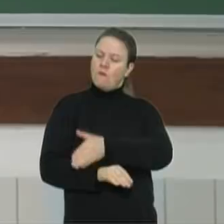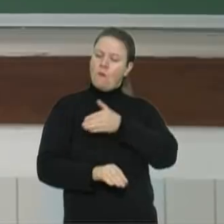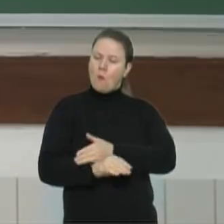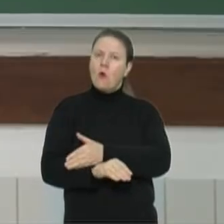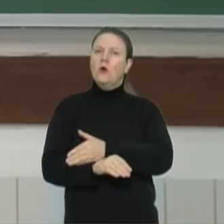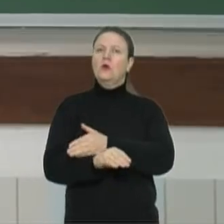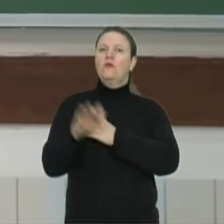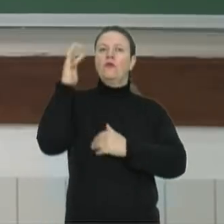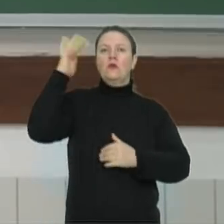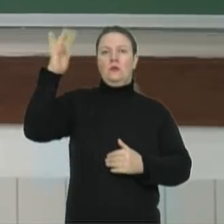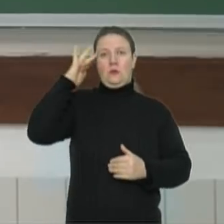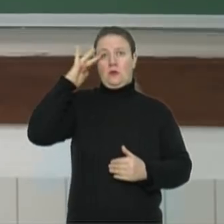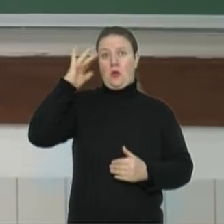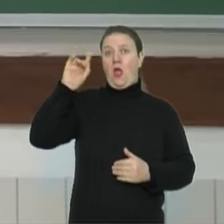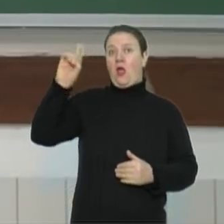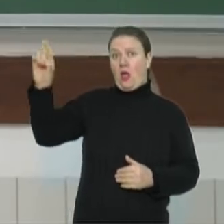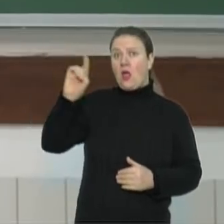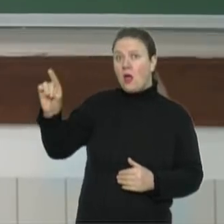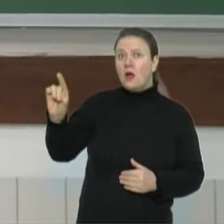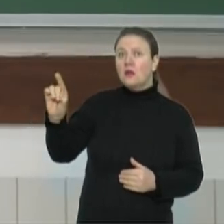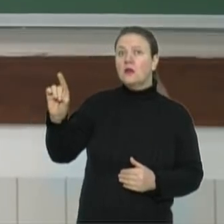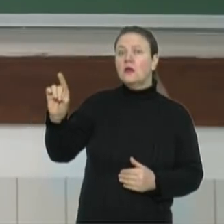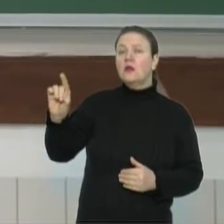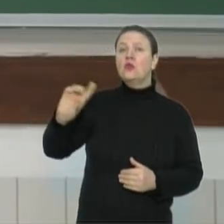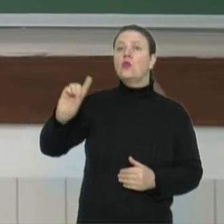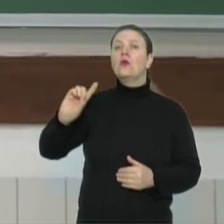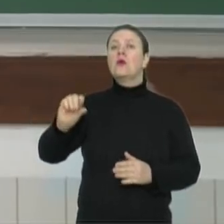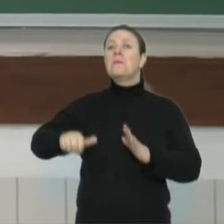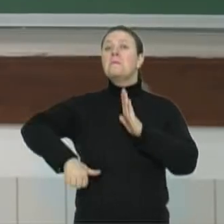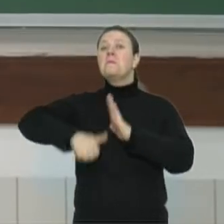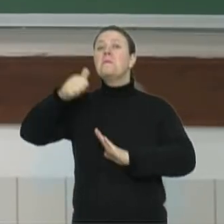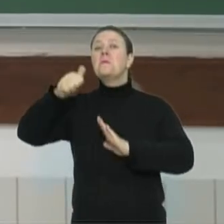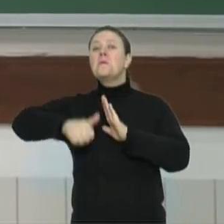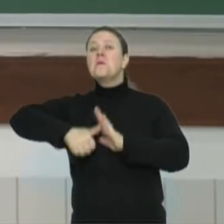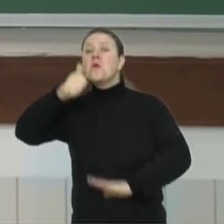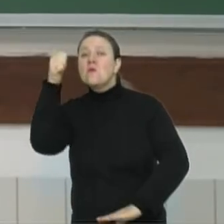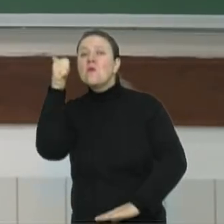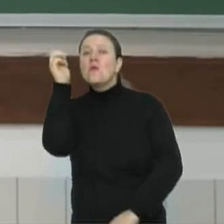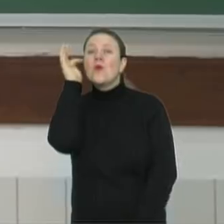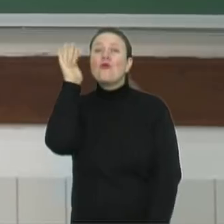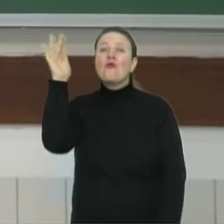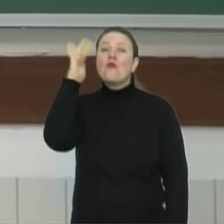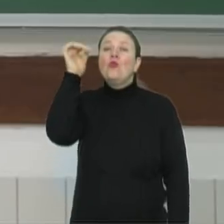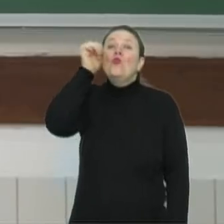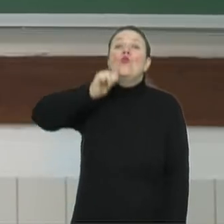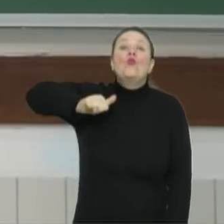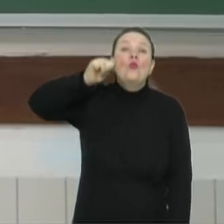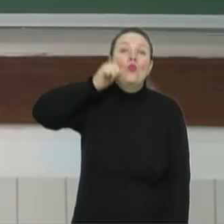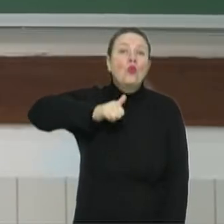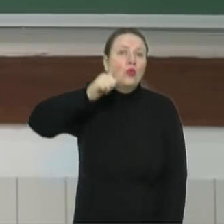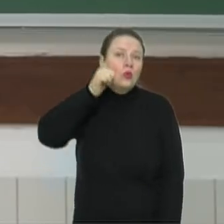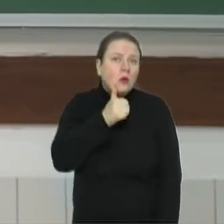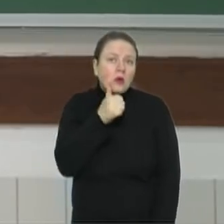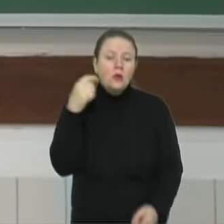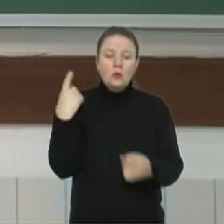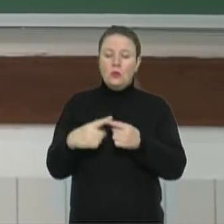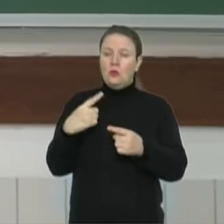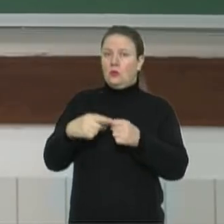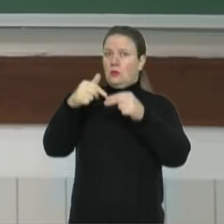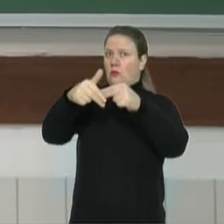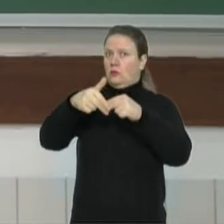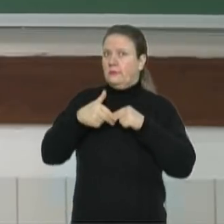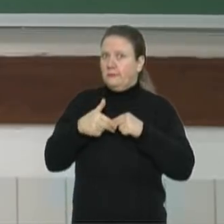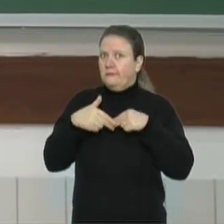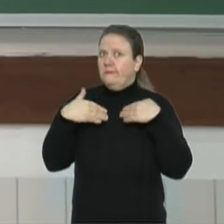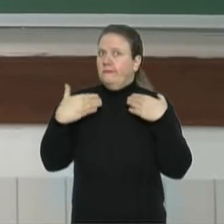não é a primeira filósofa, mas infelizmente nós temos muito poucos casos de filósofos na história da filosofia devido justamente,